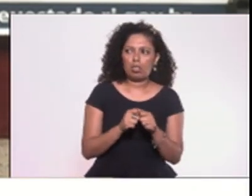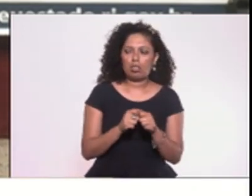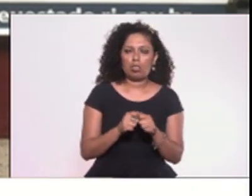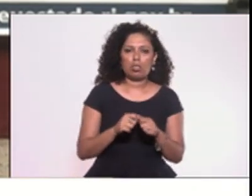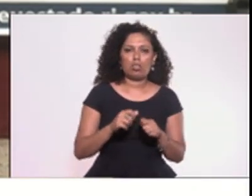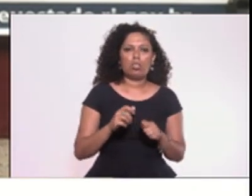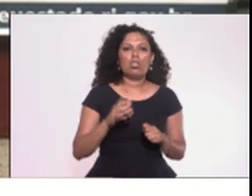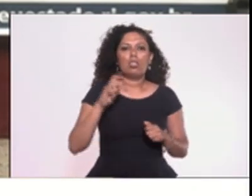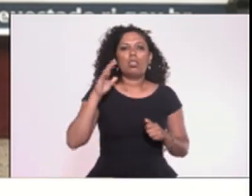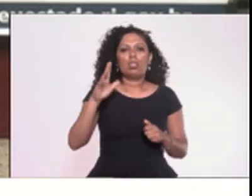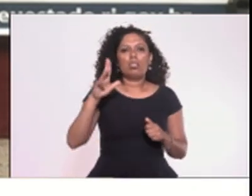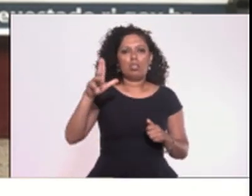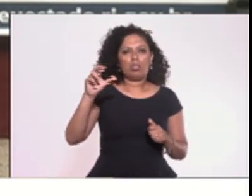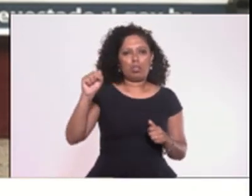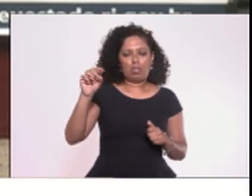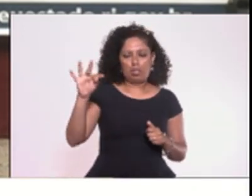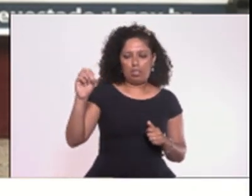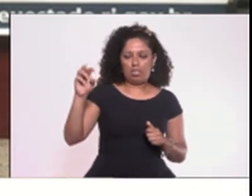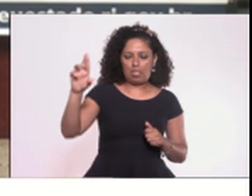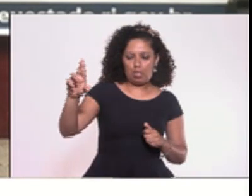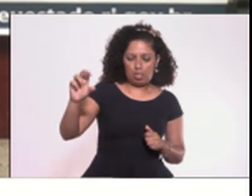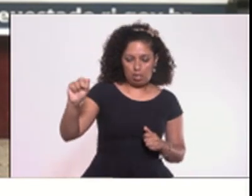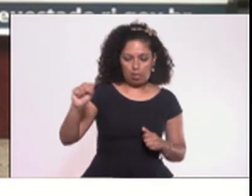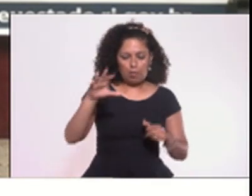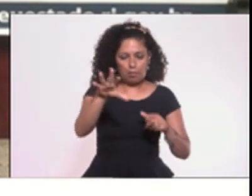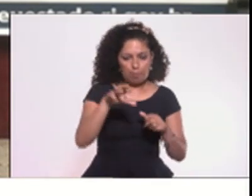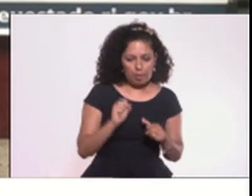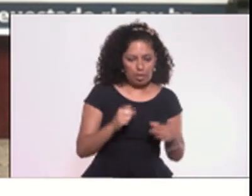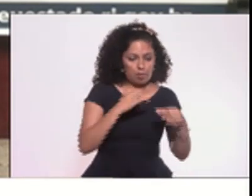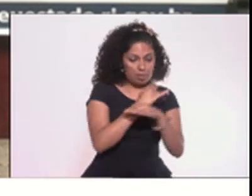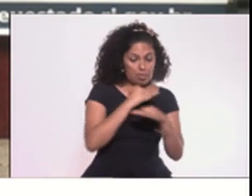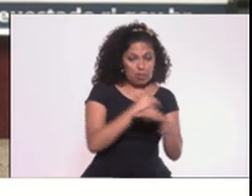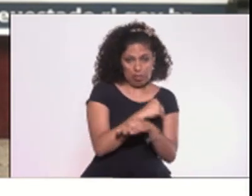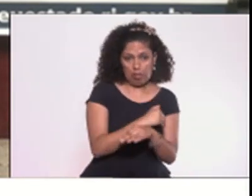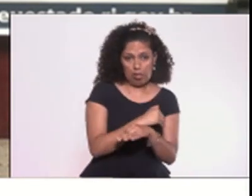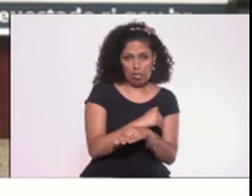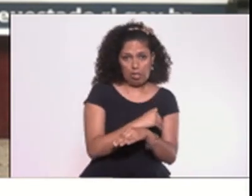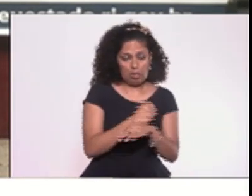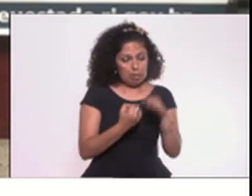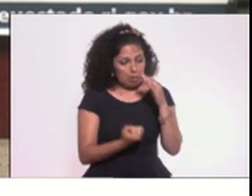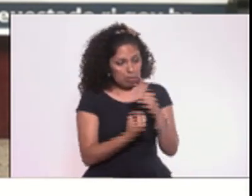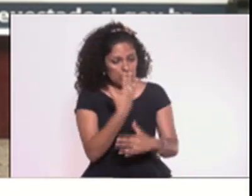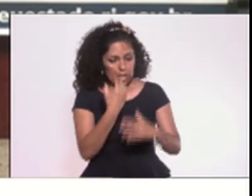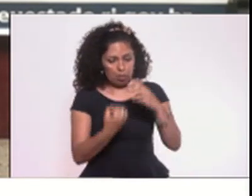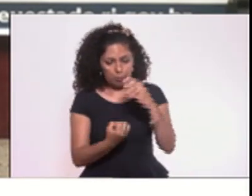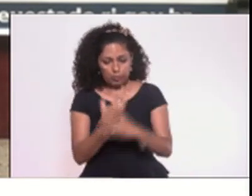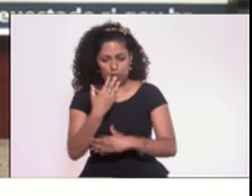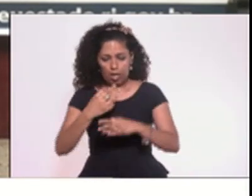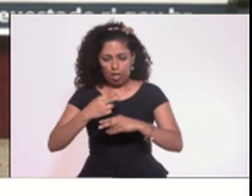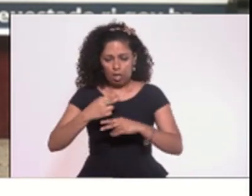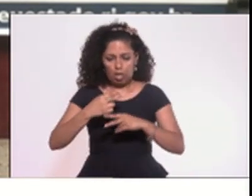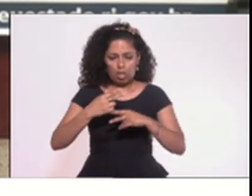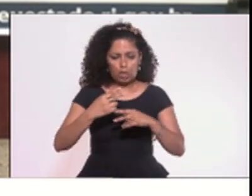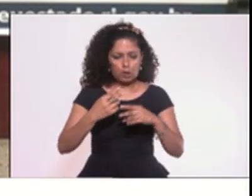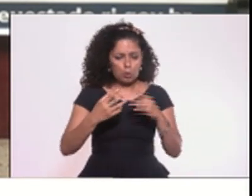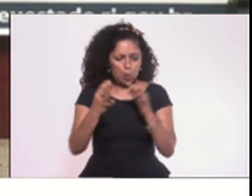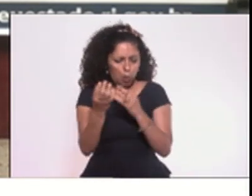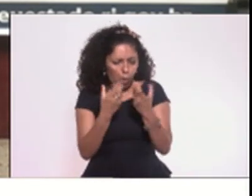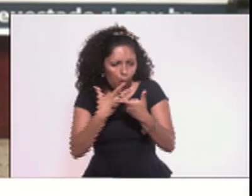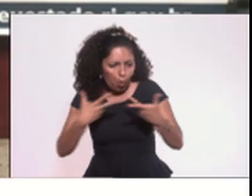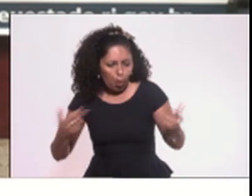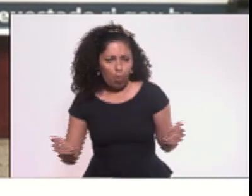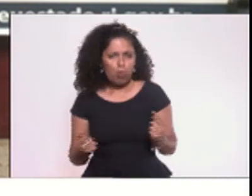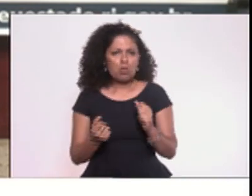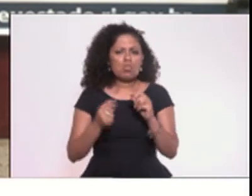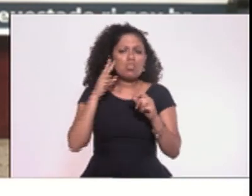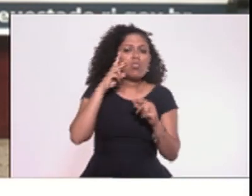cluster. Eles pegaram municípios da bacia do Paraná 3 e foram criando arranjos produtivos e vendo